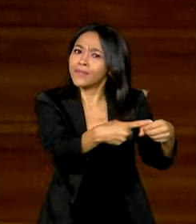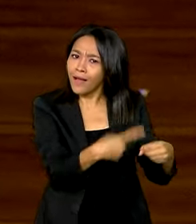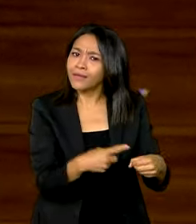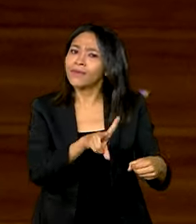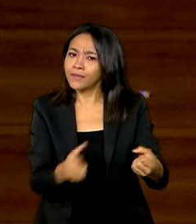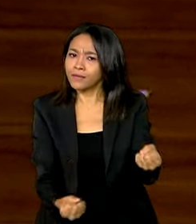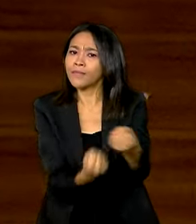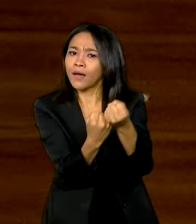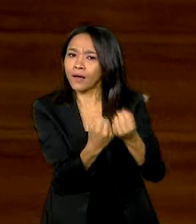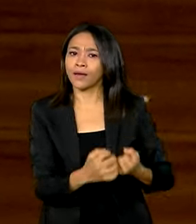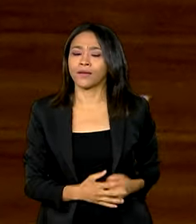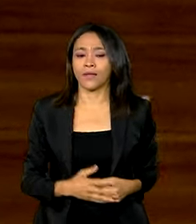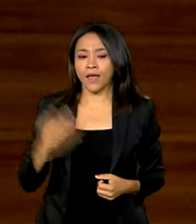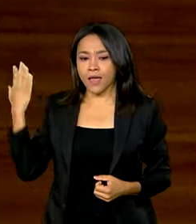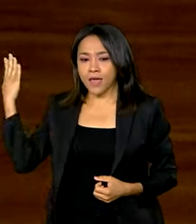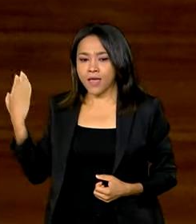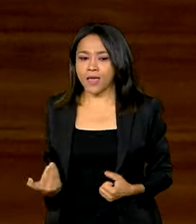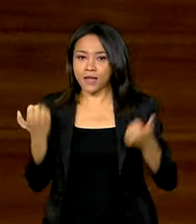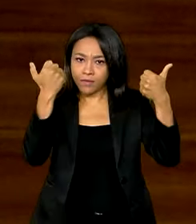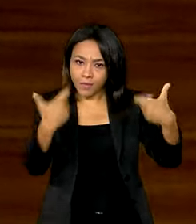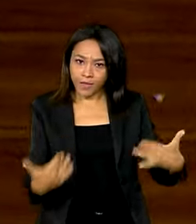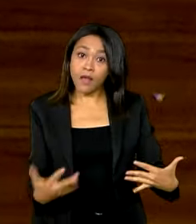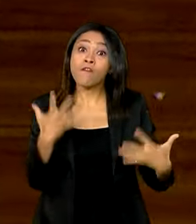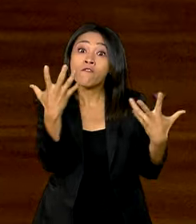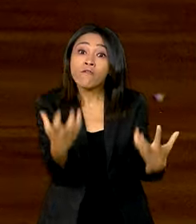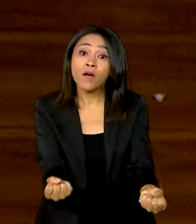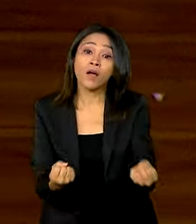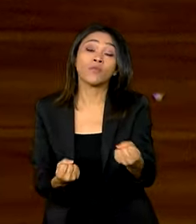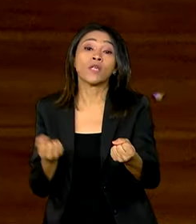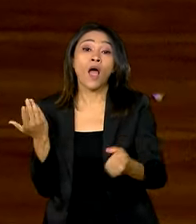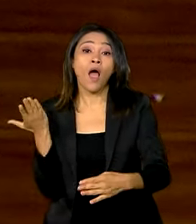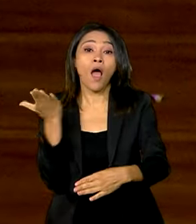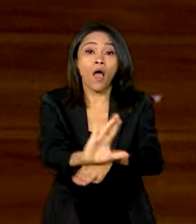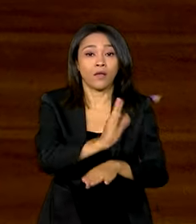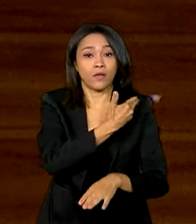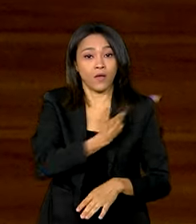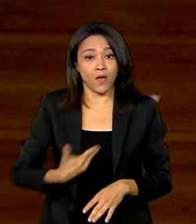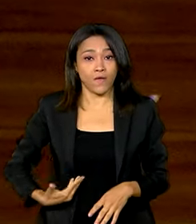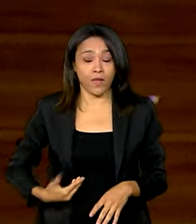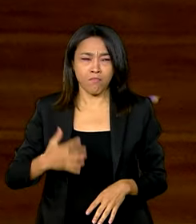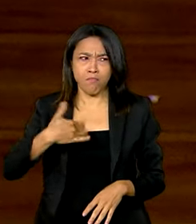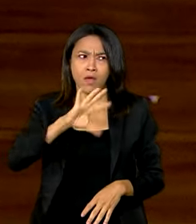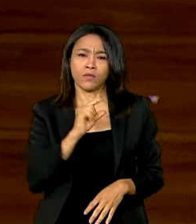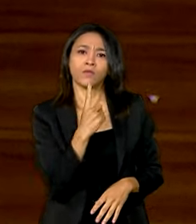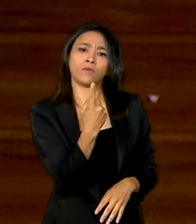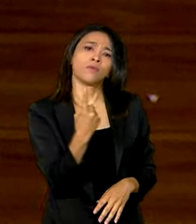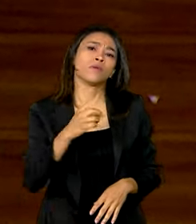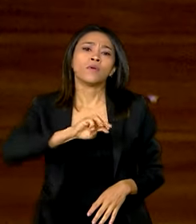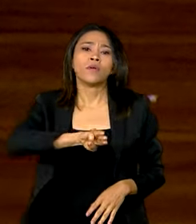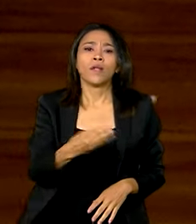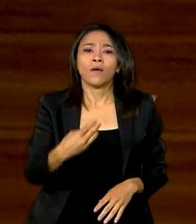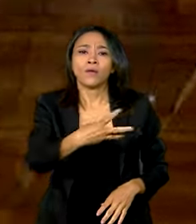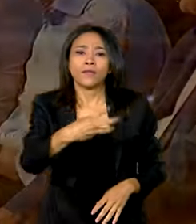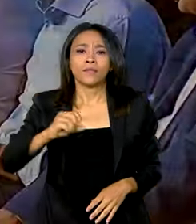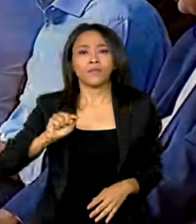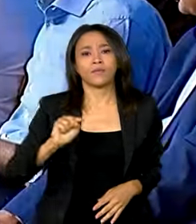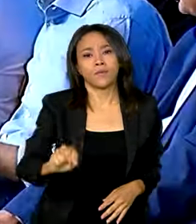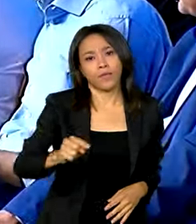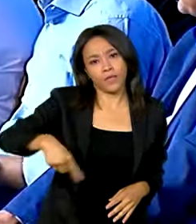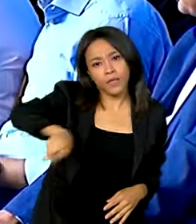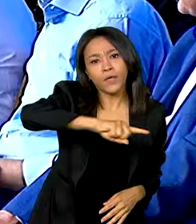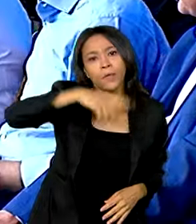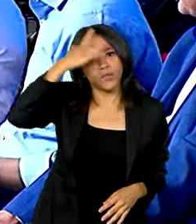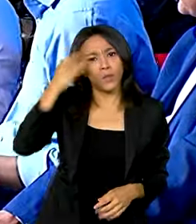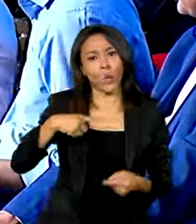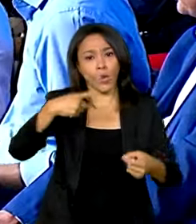vamos ajudar o governo e beneficiar mais de 1 milhão e 300 mil pessoas nos municípios de